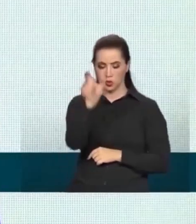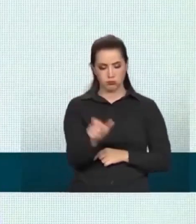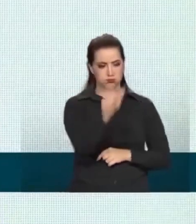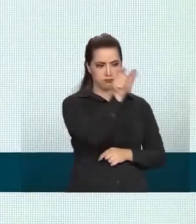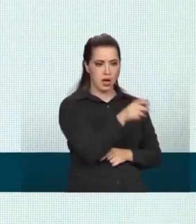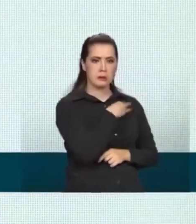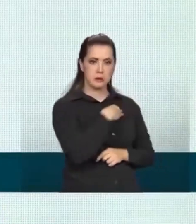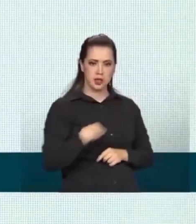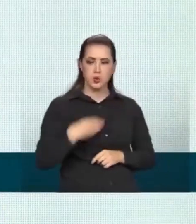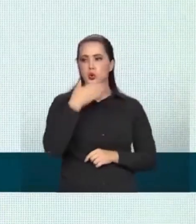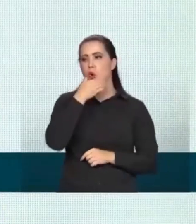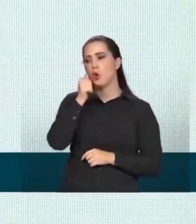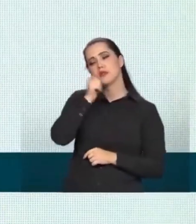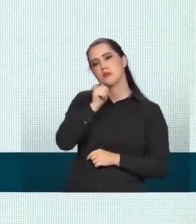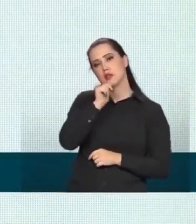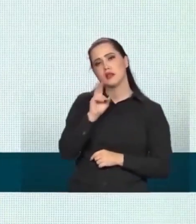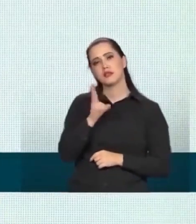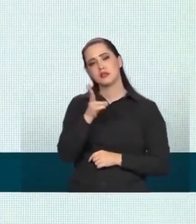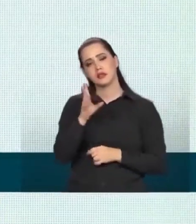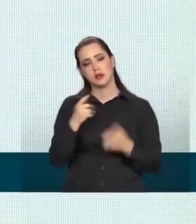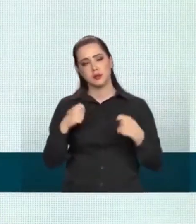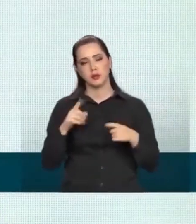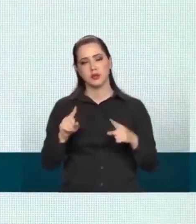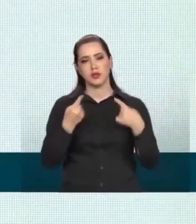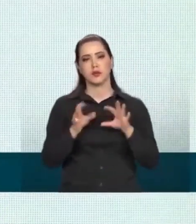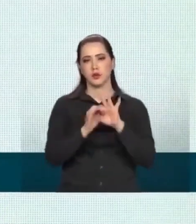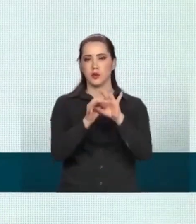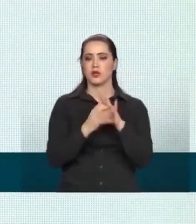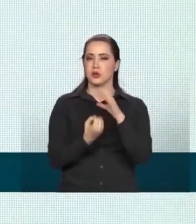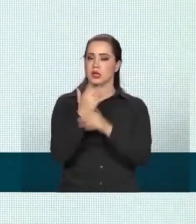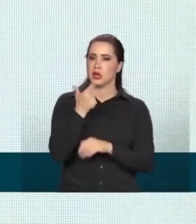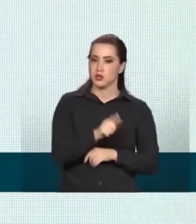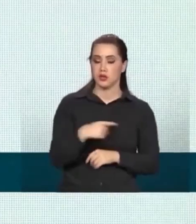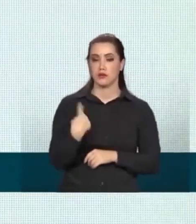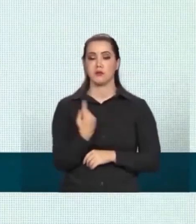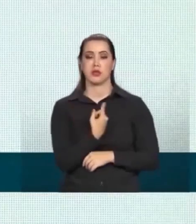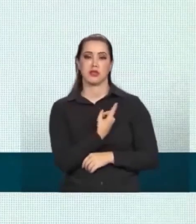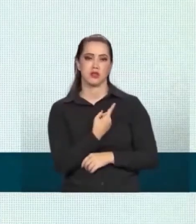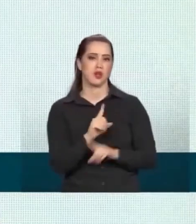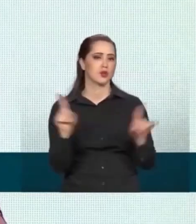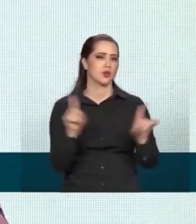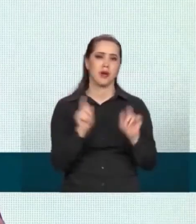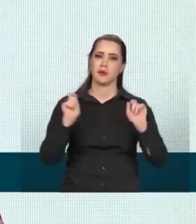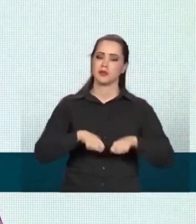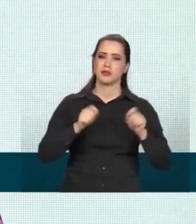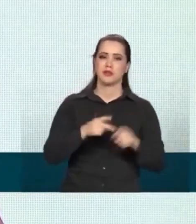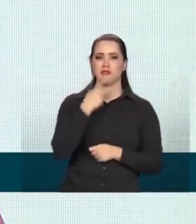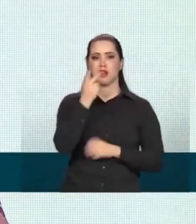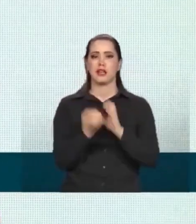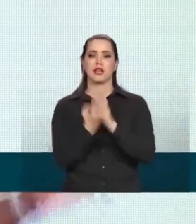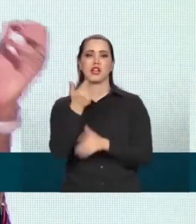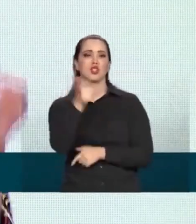chefe de gabinete Márcia Lima secretária de políticas de ações afirmativas e combate superação